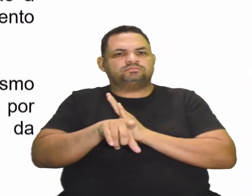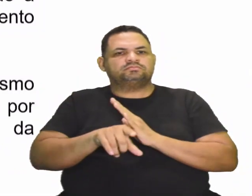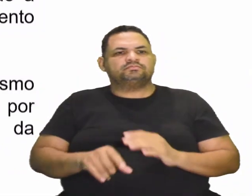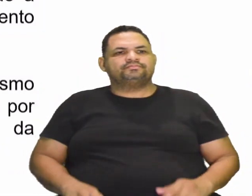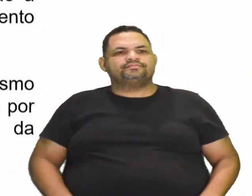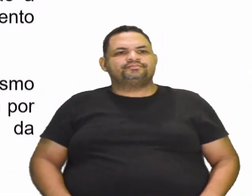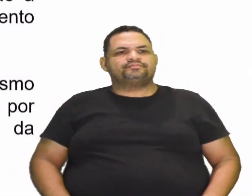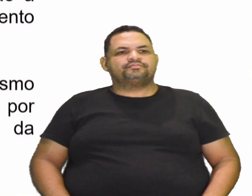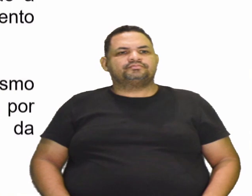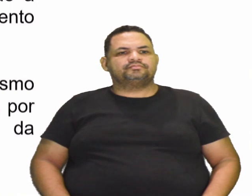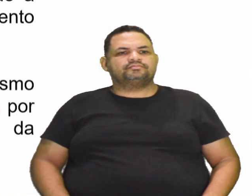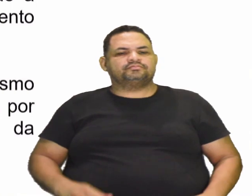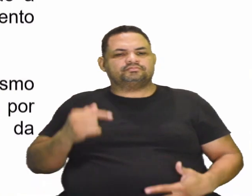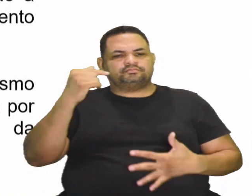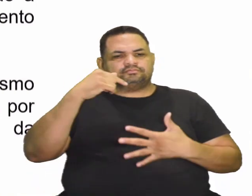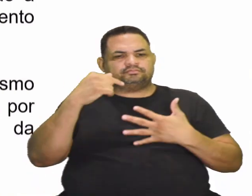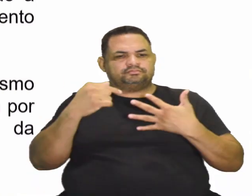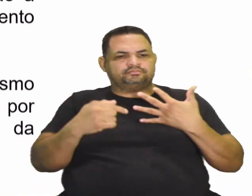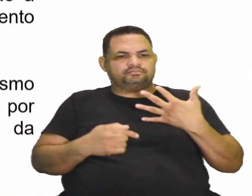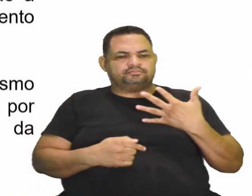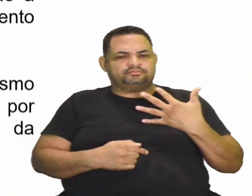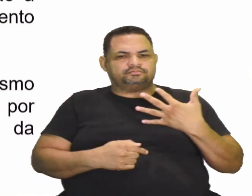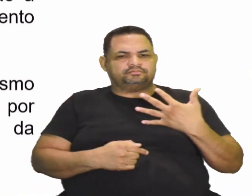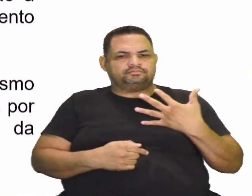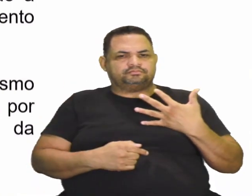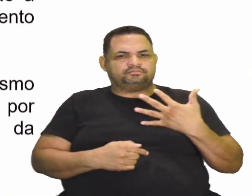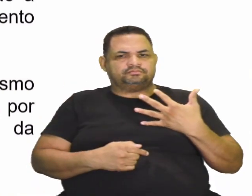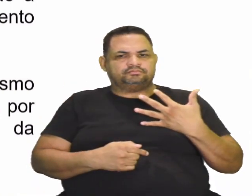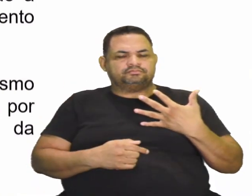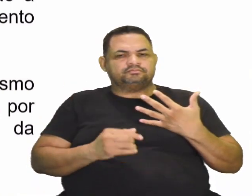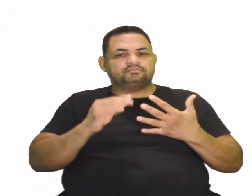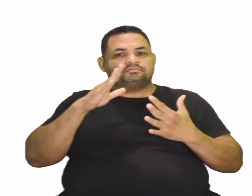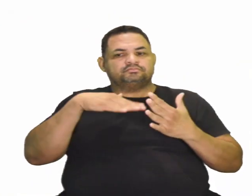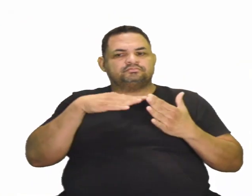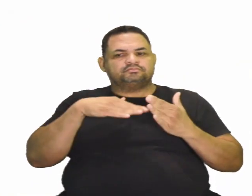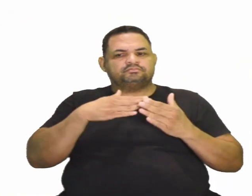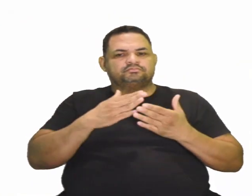várias acessões sobre esta obra.